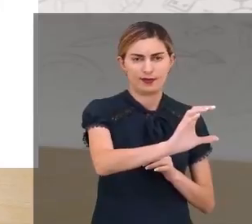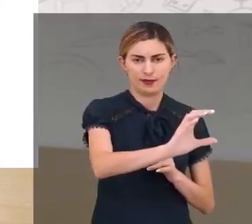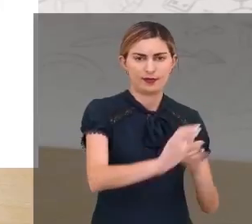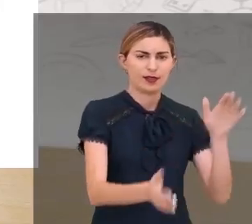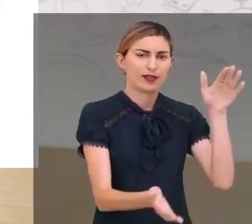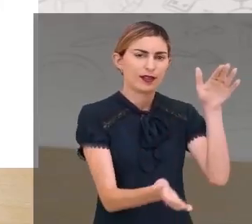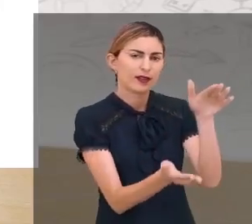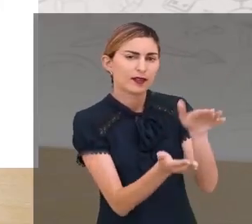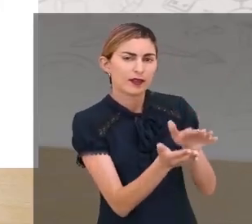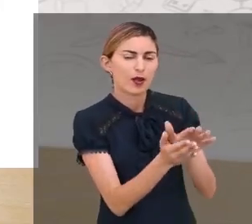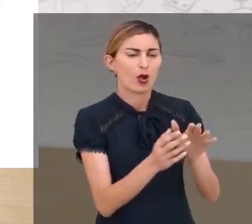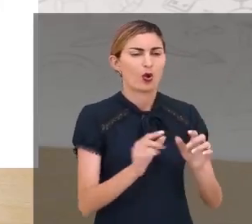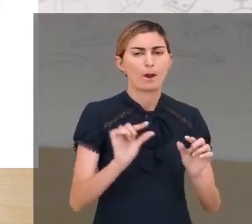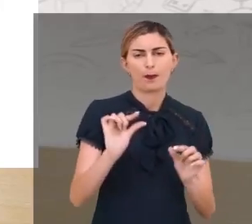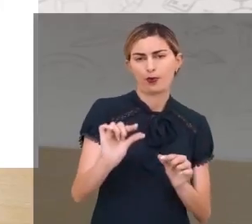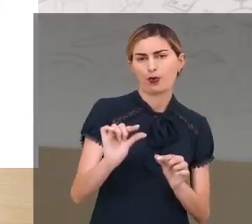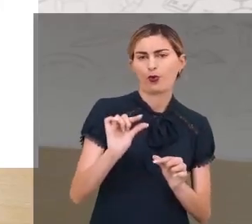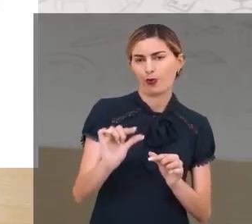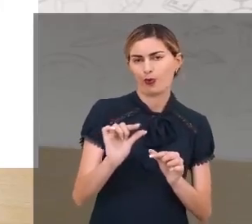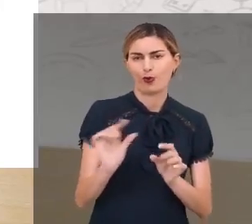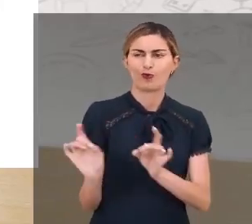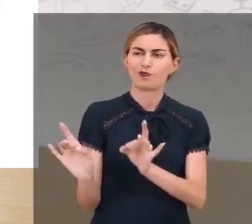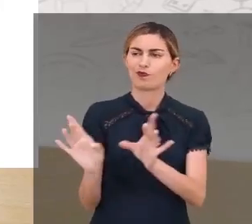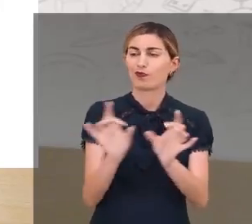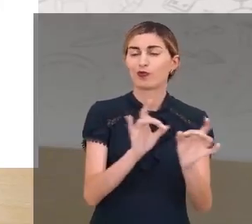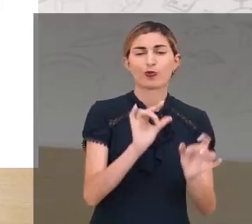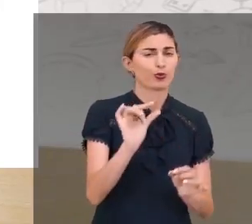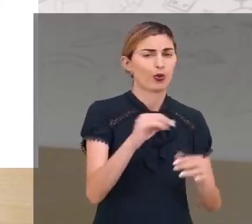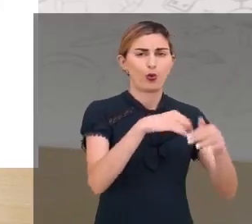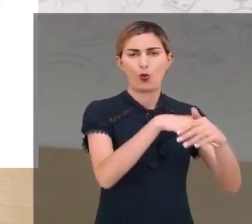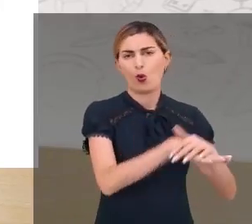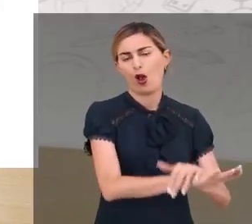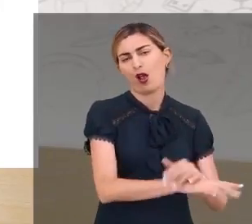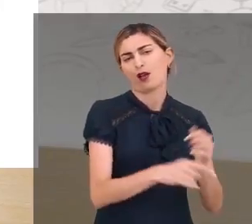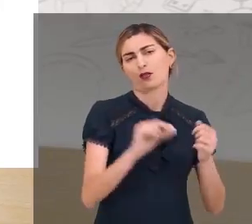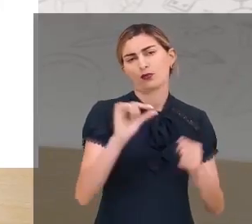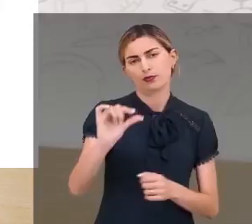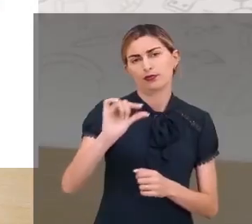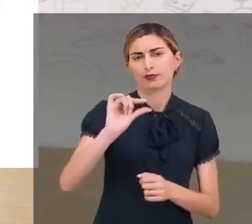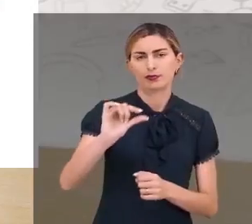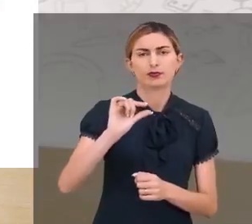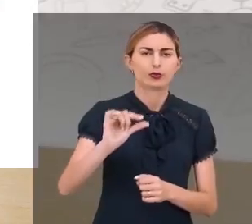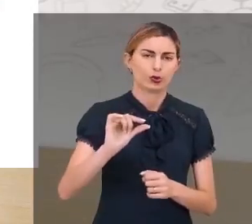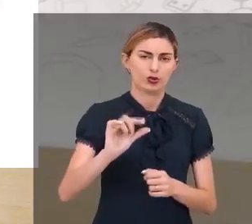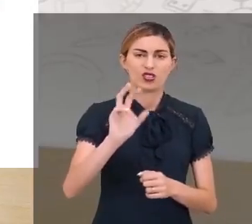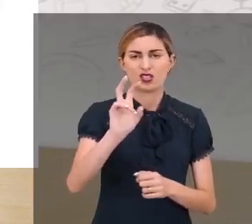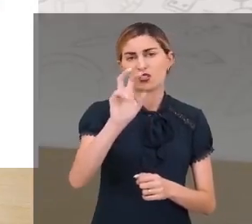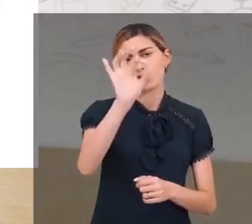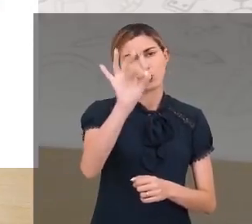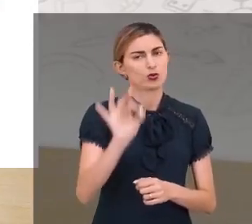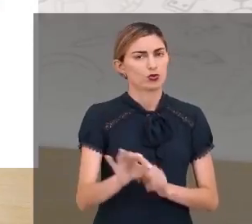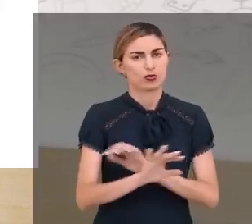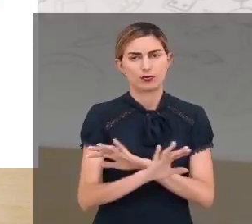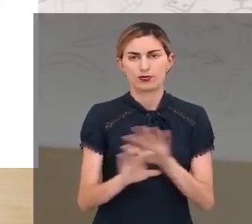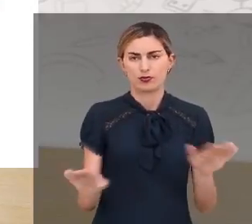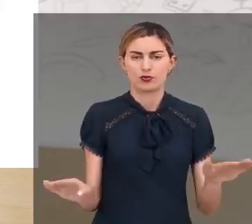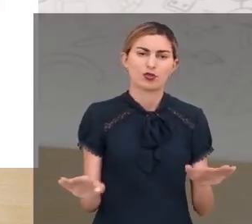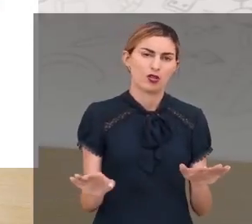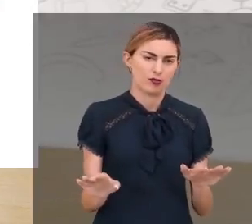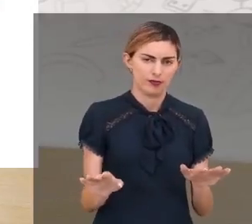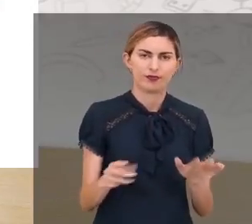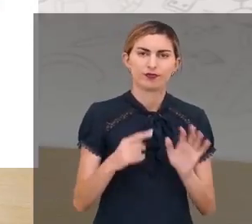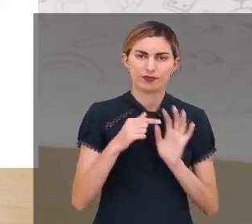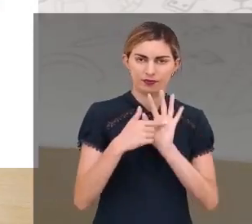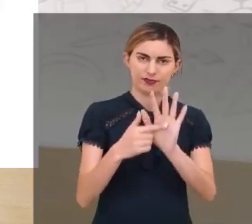C, que correspondem à menor quantidade de itens para investimento em controle, apenas 5%.